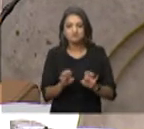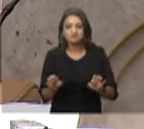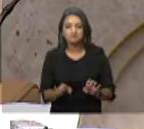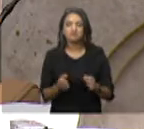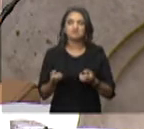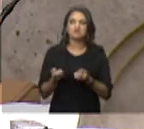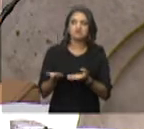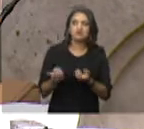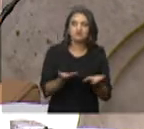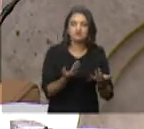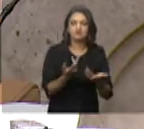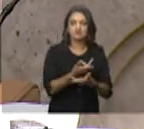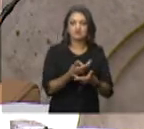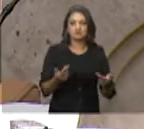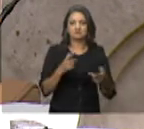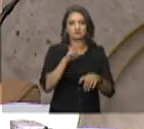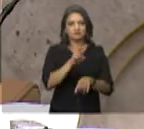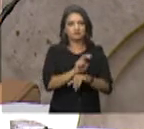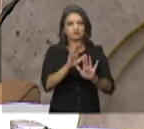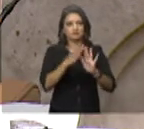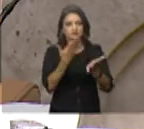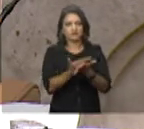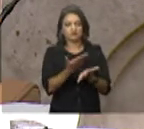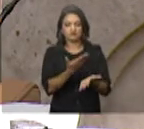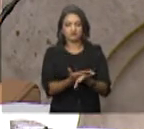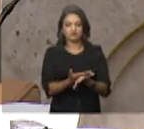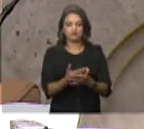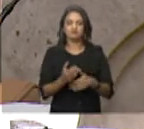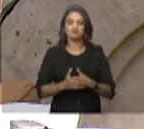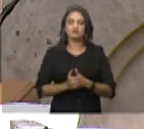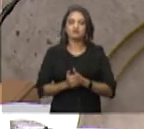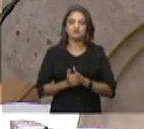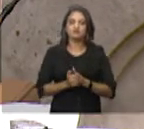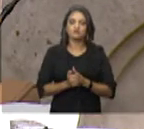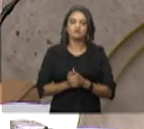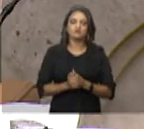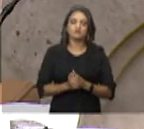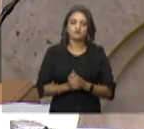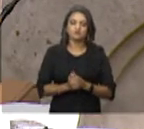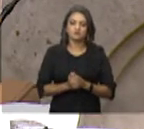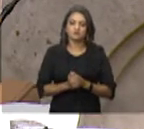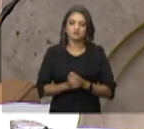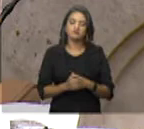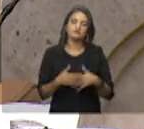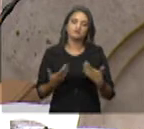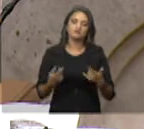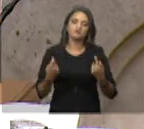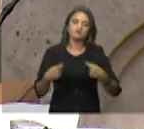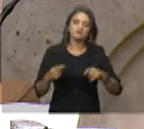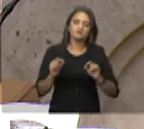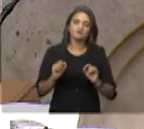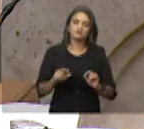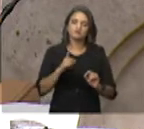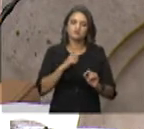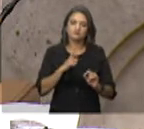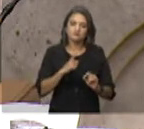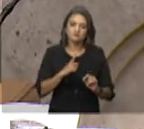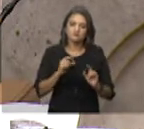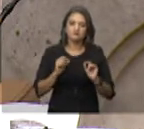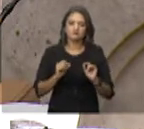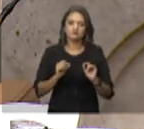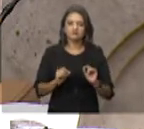fornecimento e a manutenção das creches e pré-escolas sobre pena de delineamento de graça